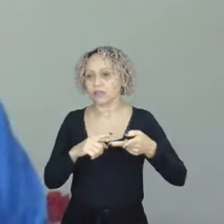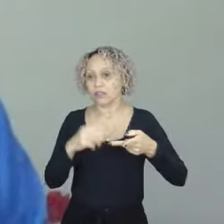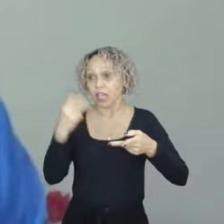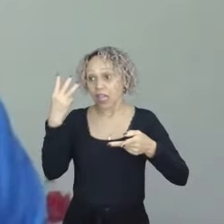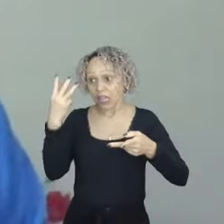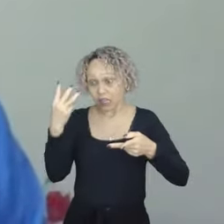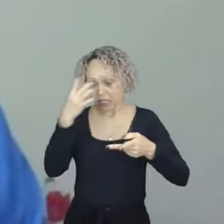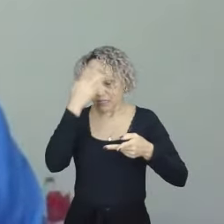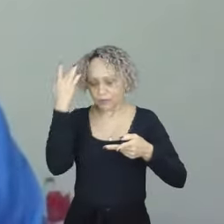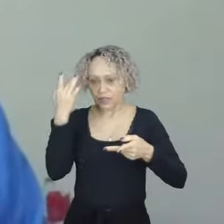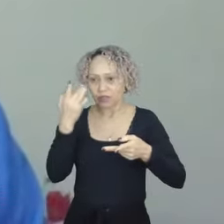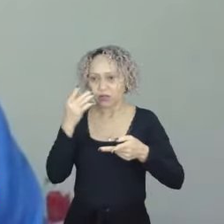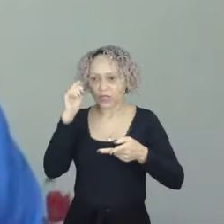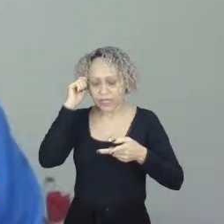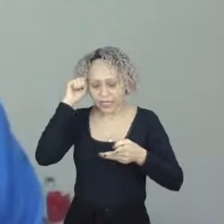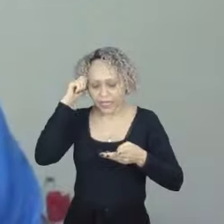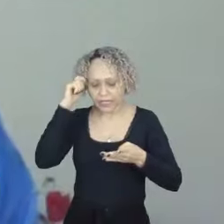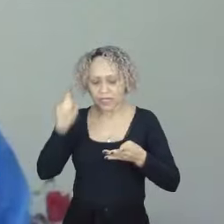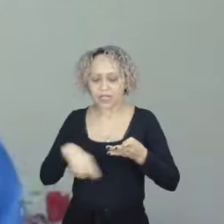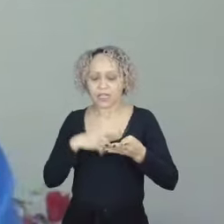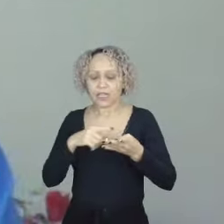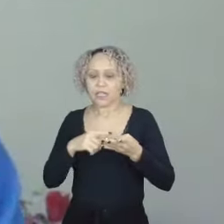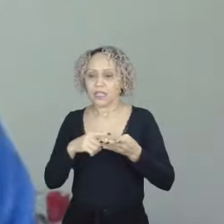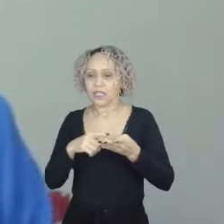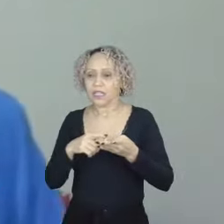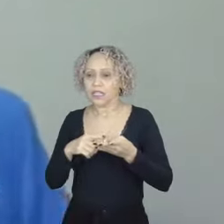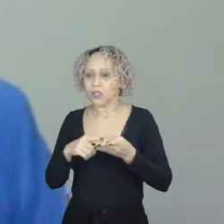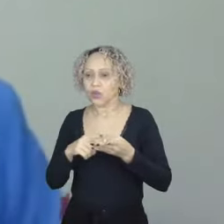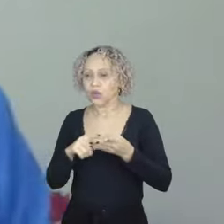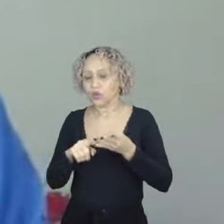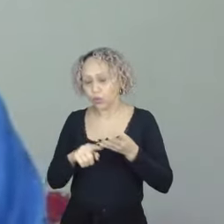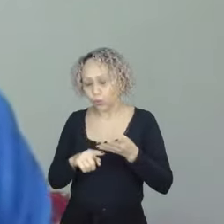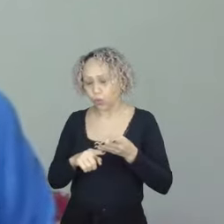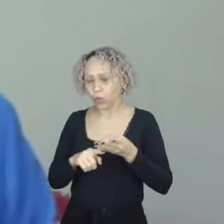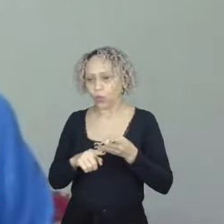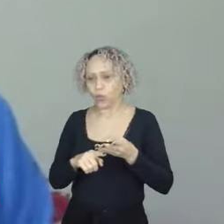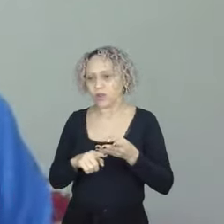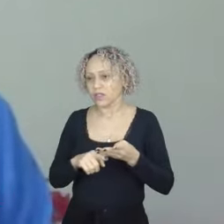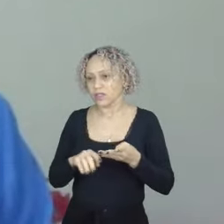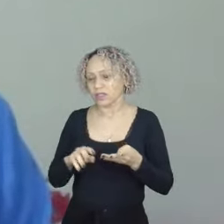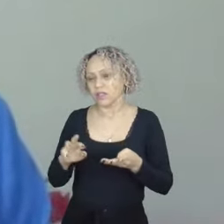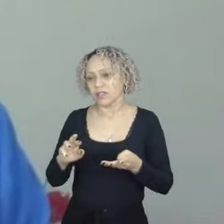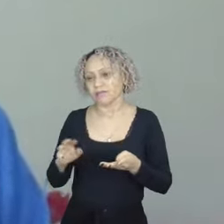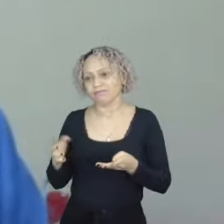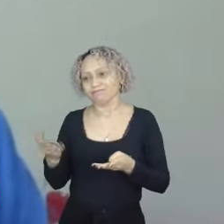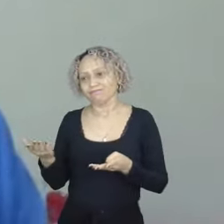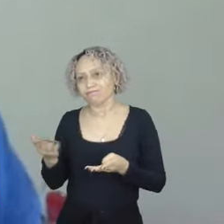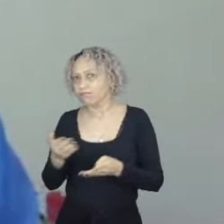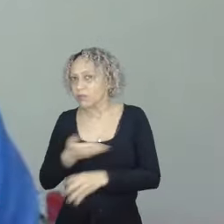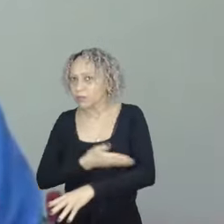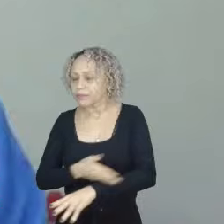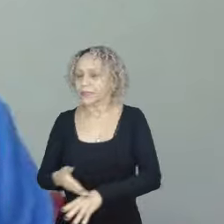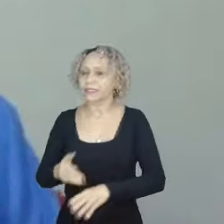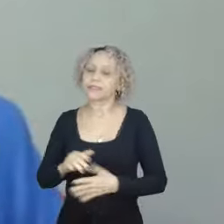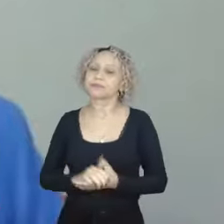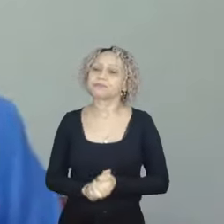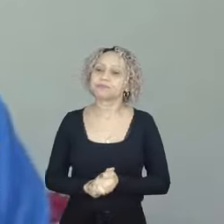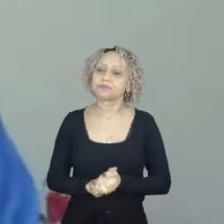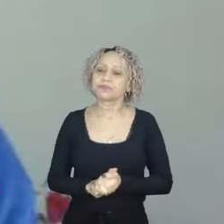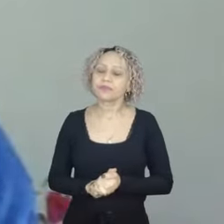A montagem da comissão ainda não está definida, uma vez que nós só conseguimos, né, nós aprovamos a criação da comissão agora,